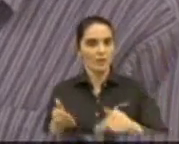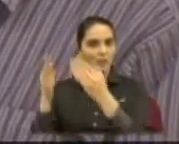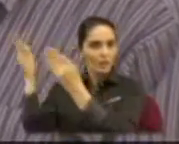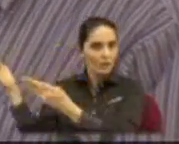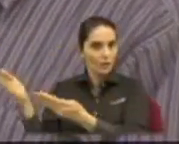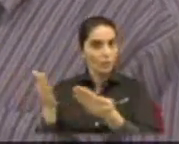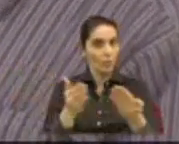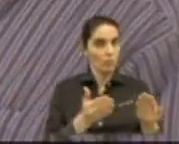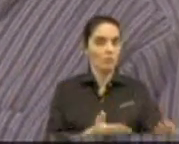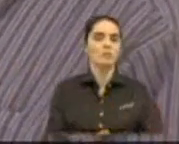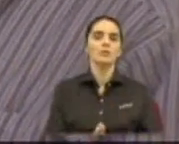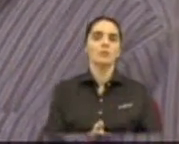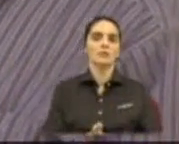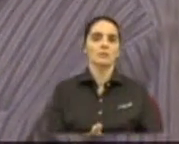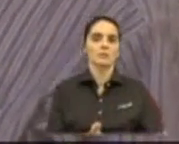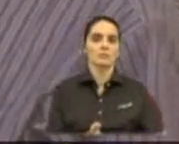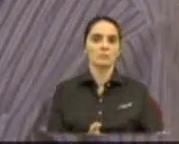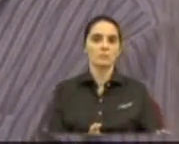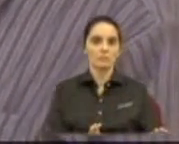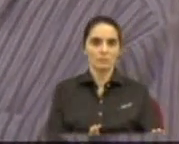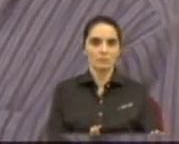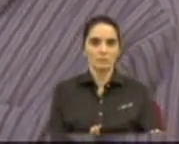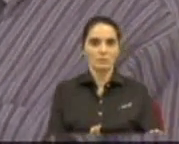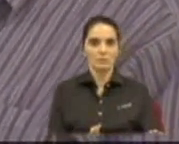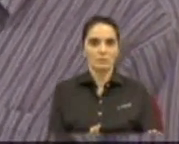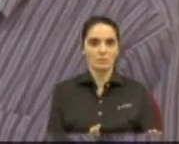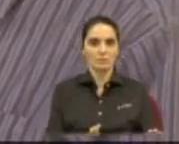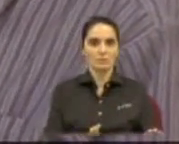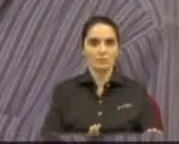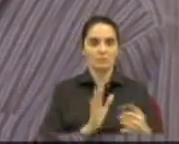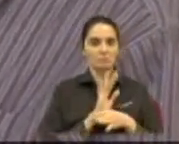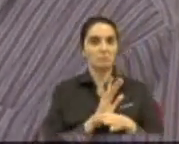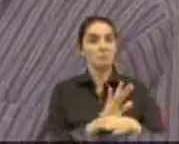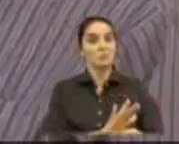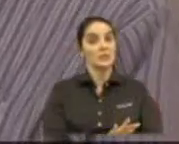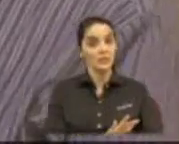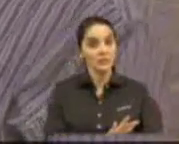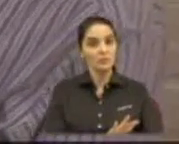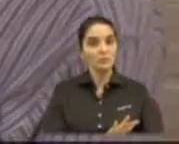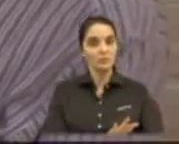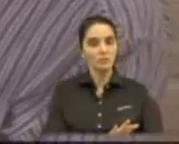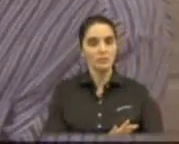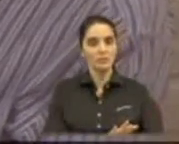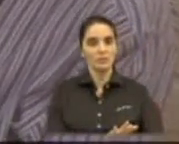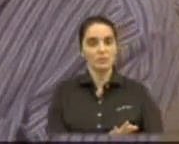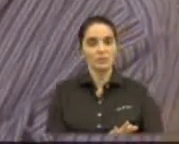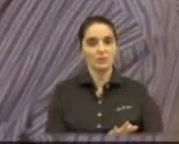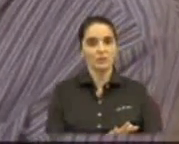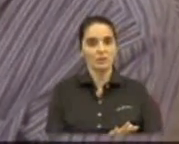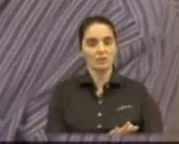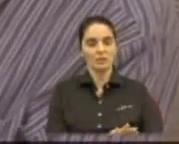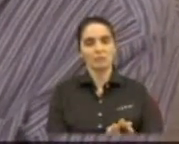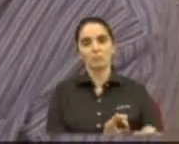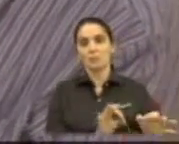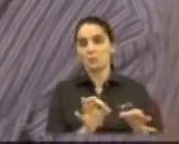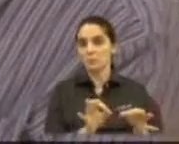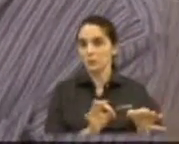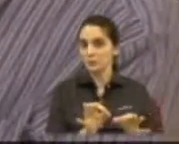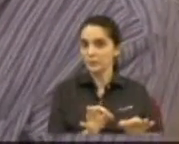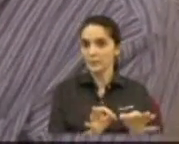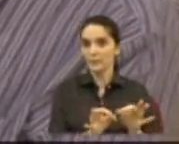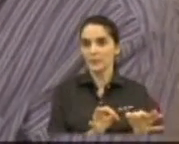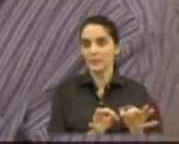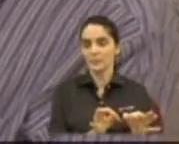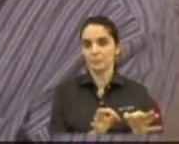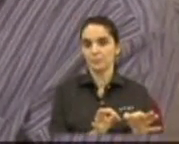vereador Wilson, para fazer uma ajuda, para formar uma